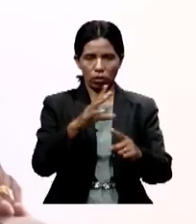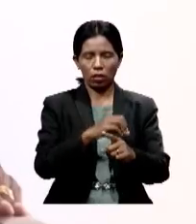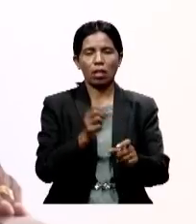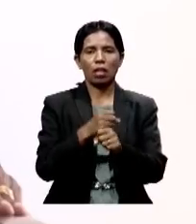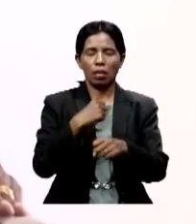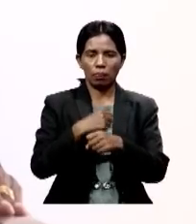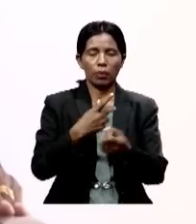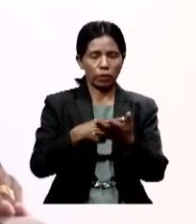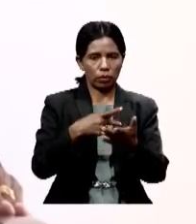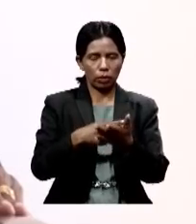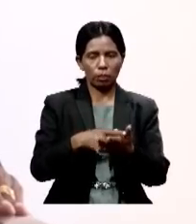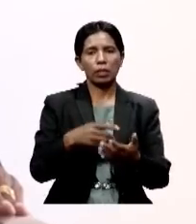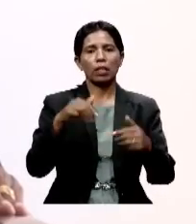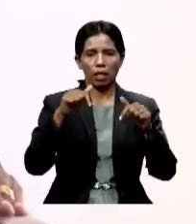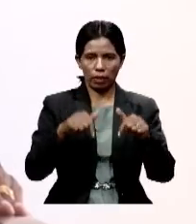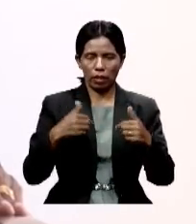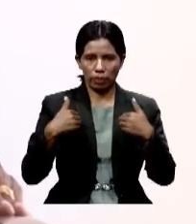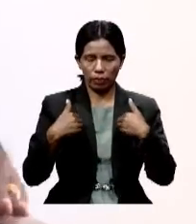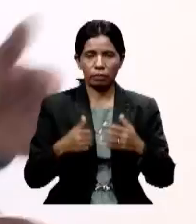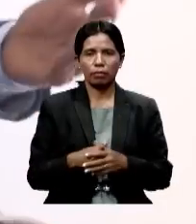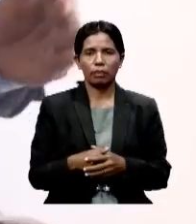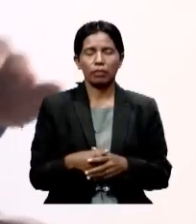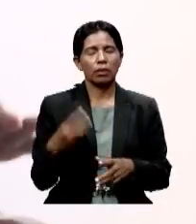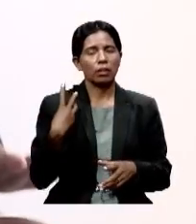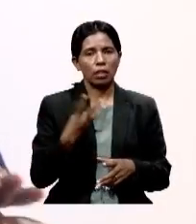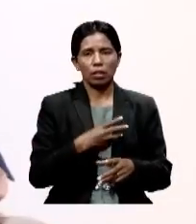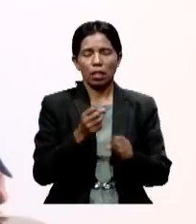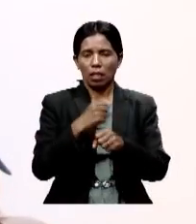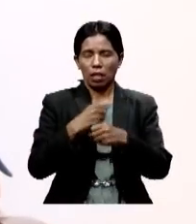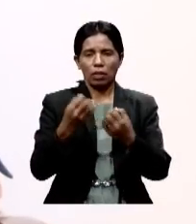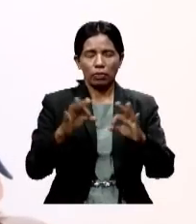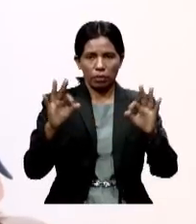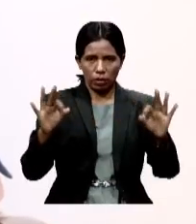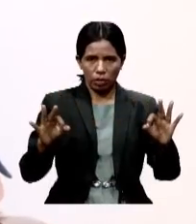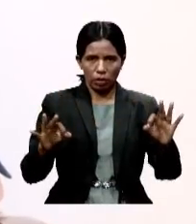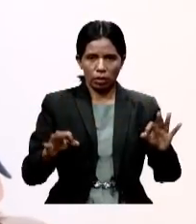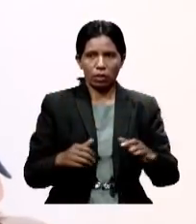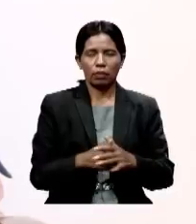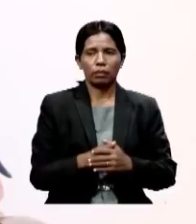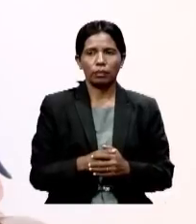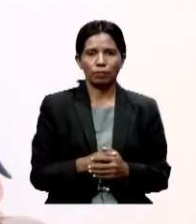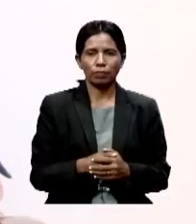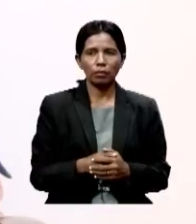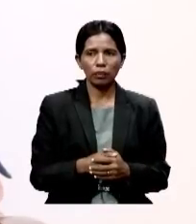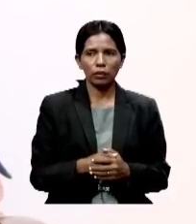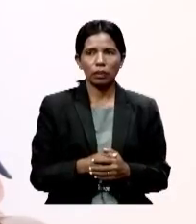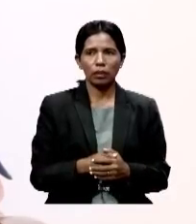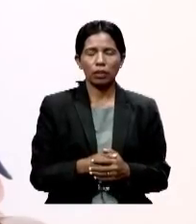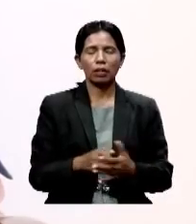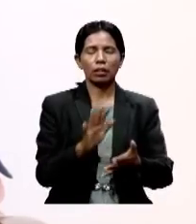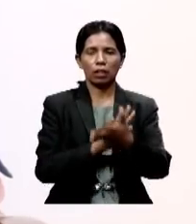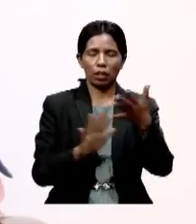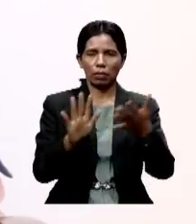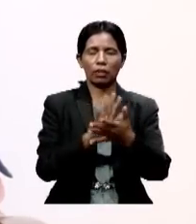makarai. E ita remata ona finaliza e inaugura tante ona oras